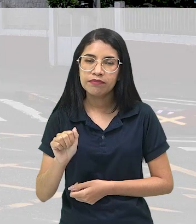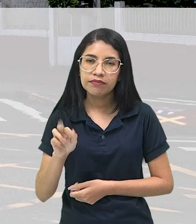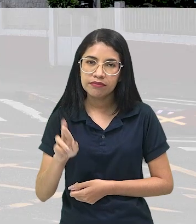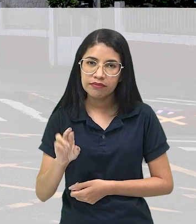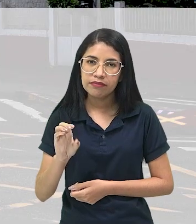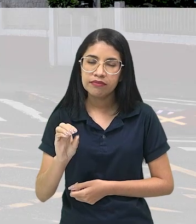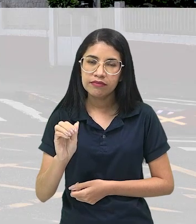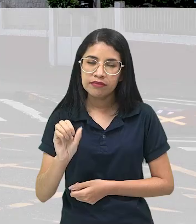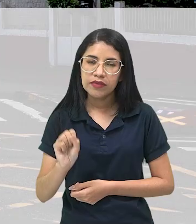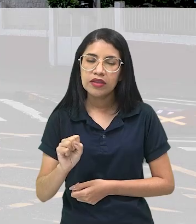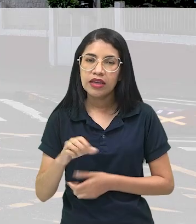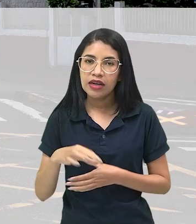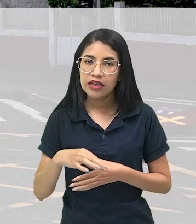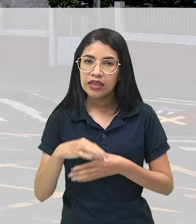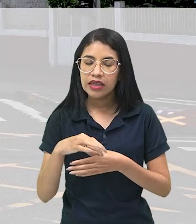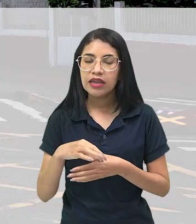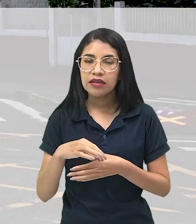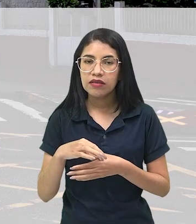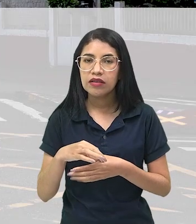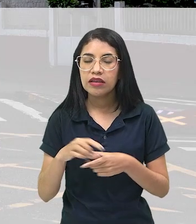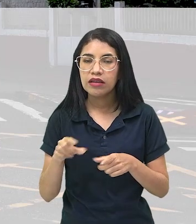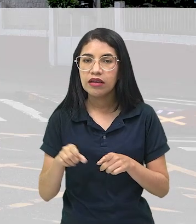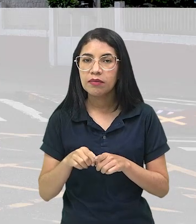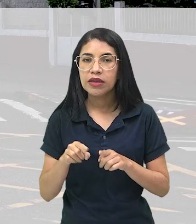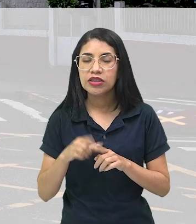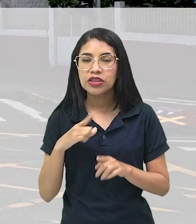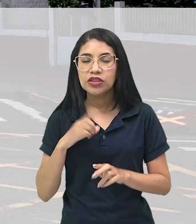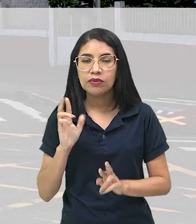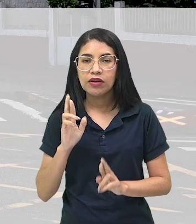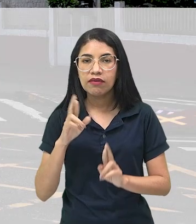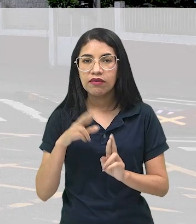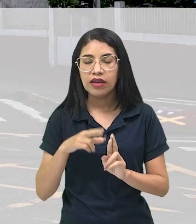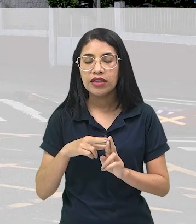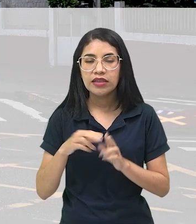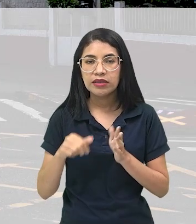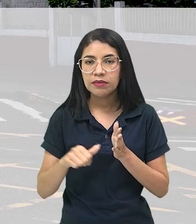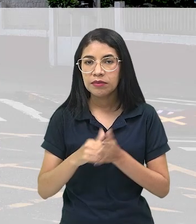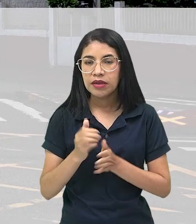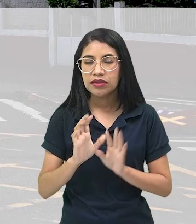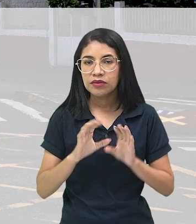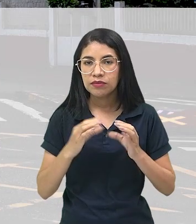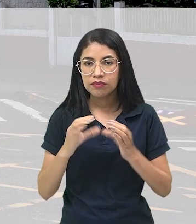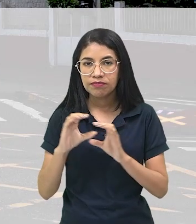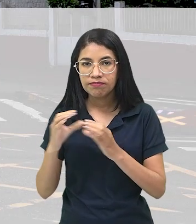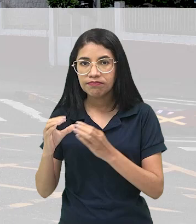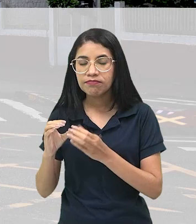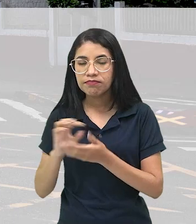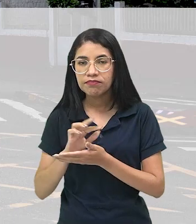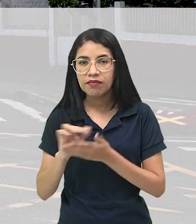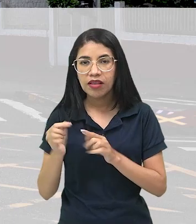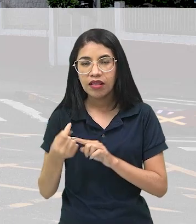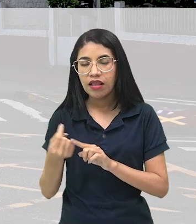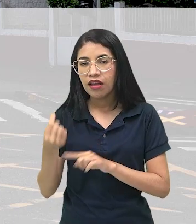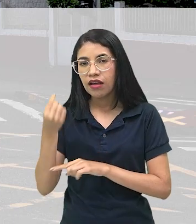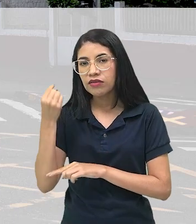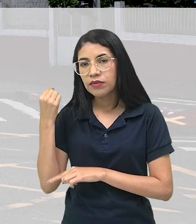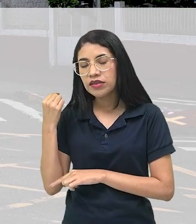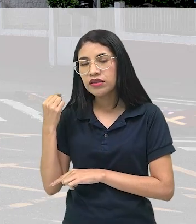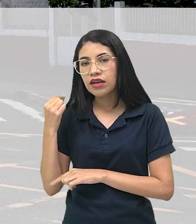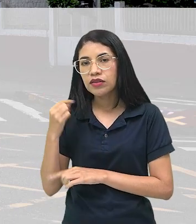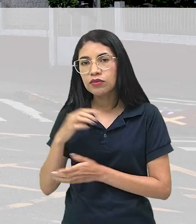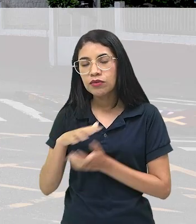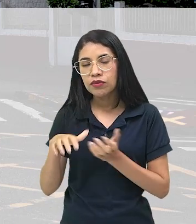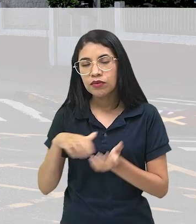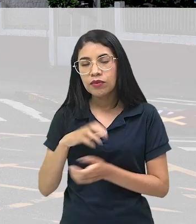de 90, todos eles tinham uma referência dessas primeiras comunidades, né? Lá de trás do movimento zapatista,